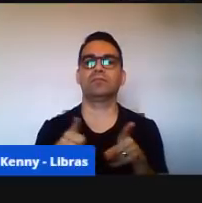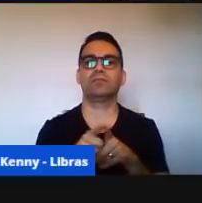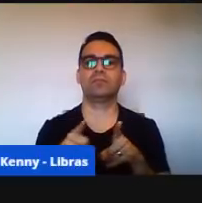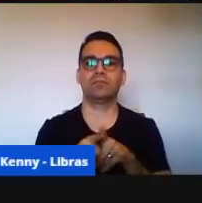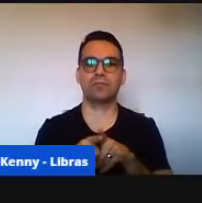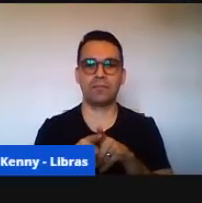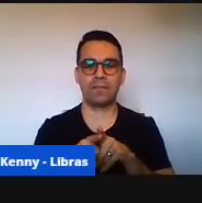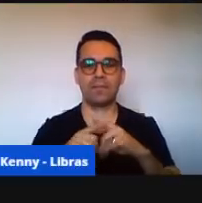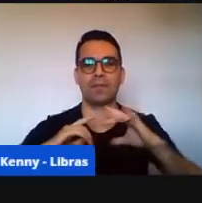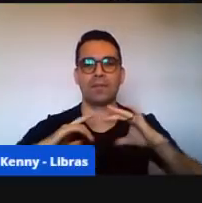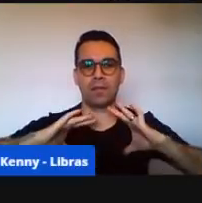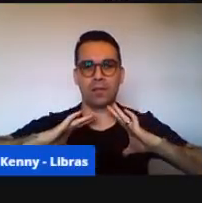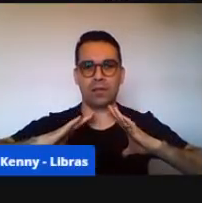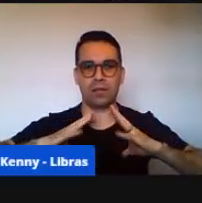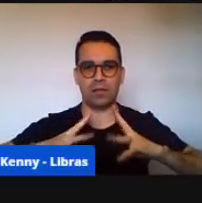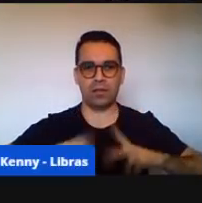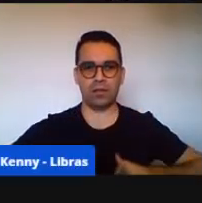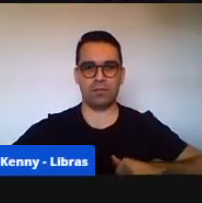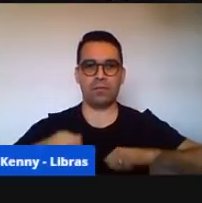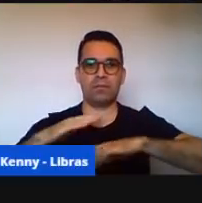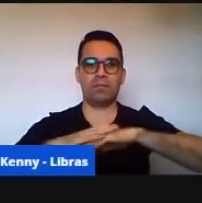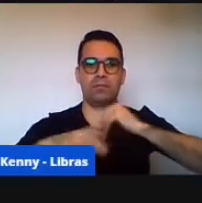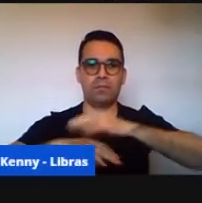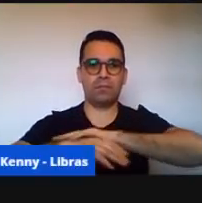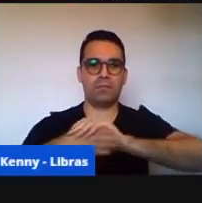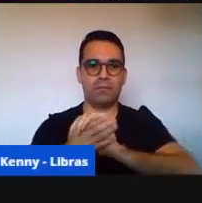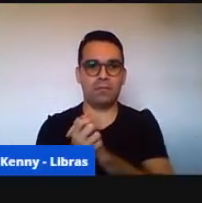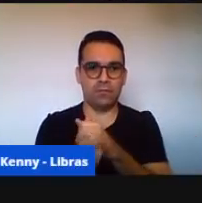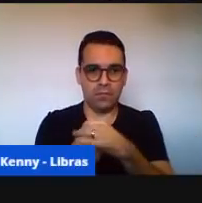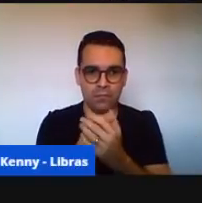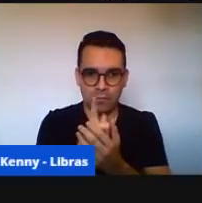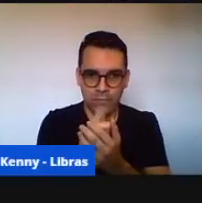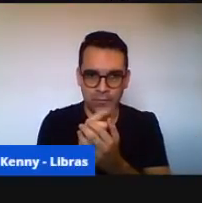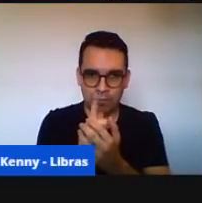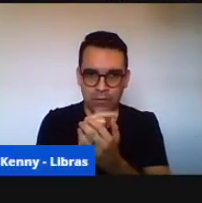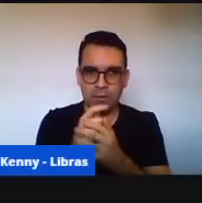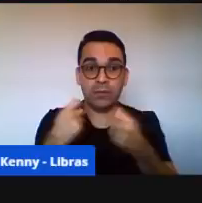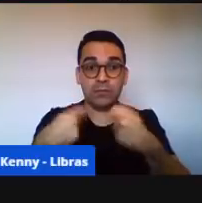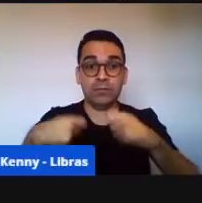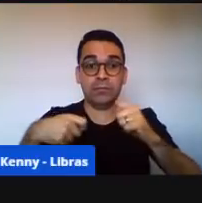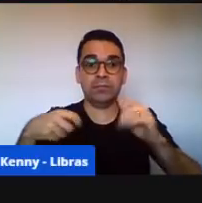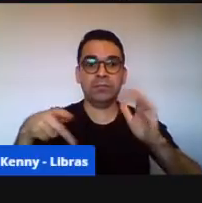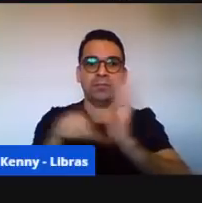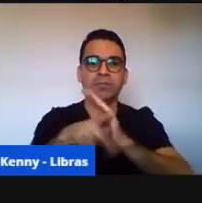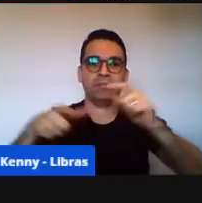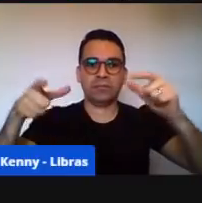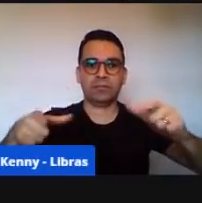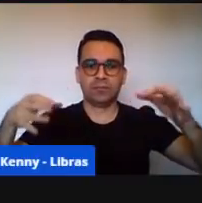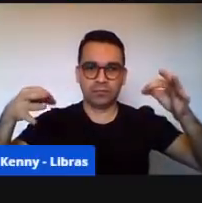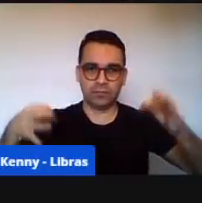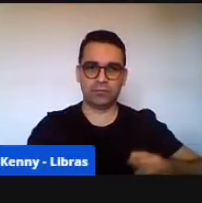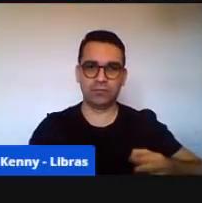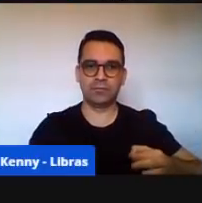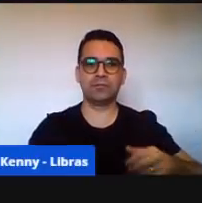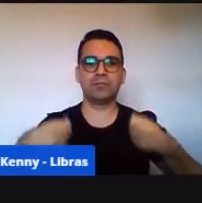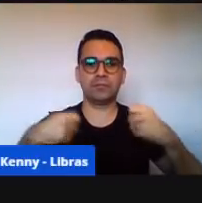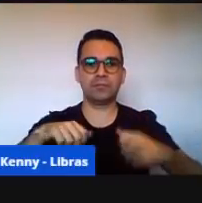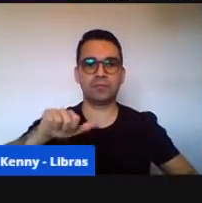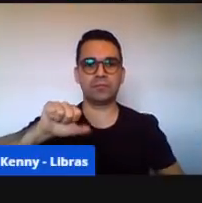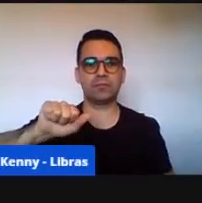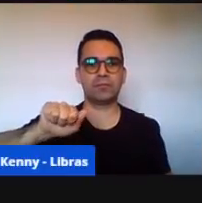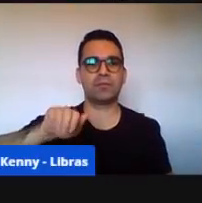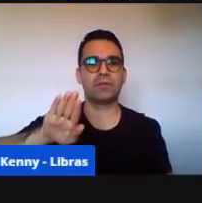um lavatório exclusivo, mas de qualquer forma, deve ter ali um sabonete, um sabão que